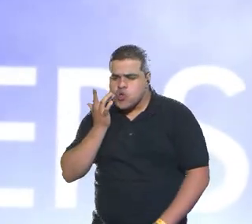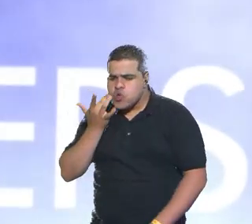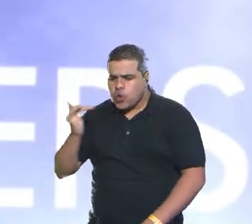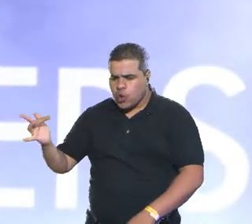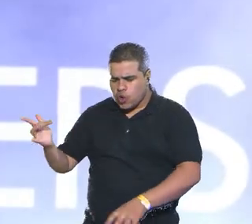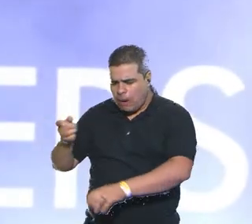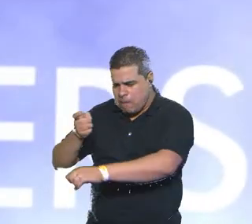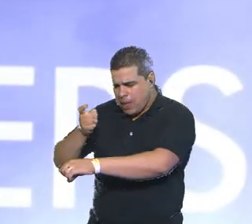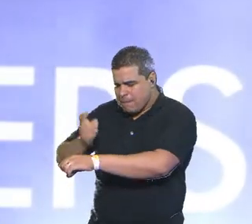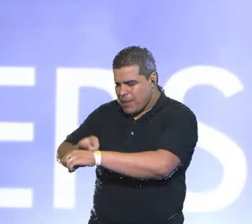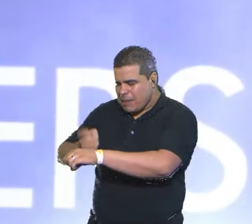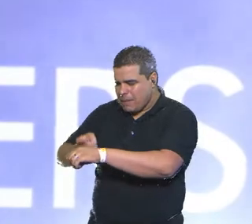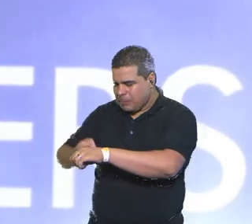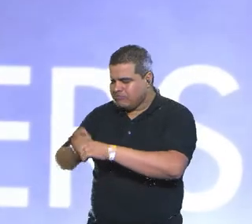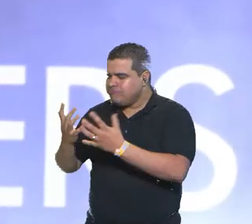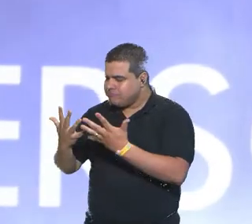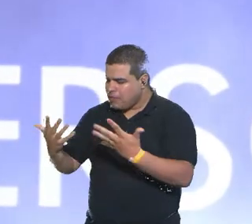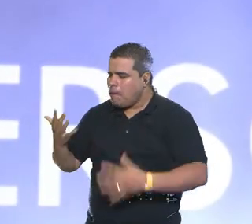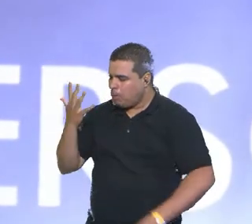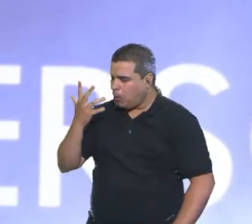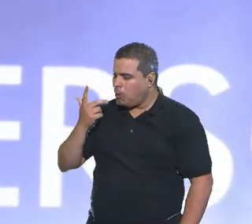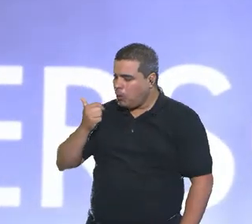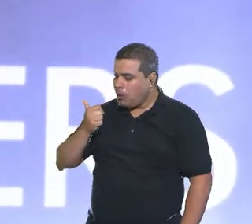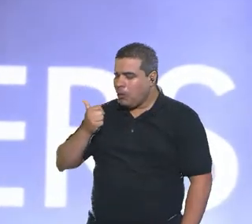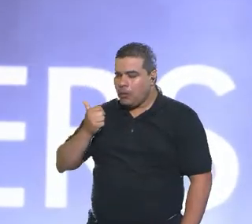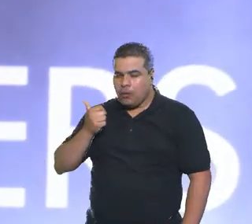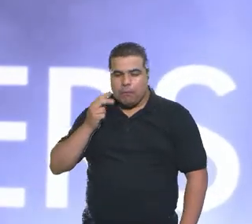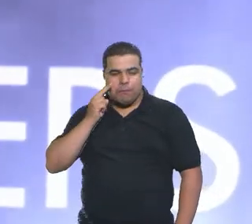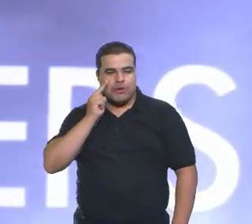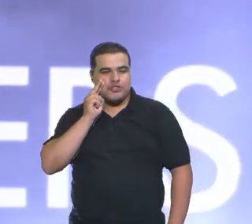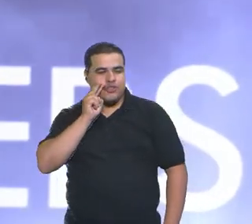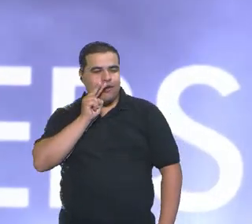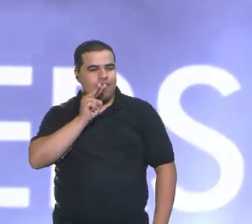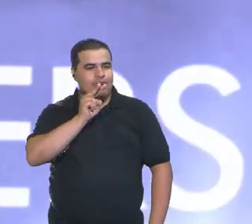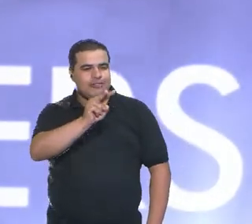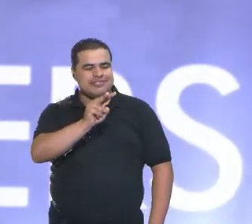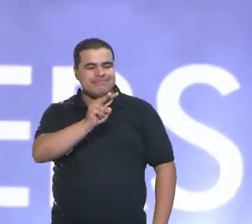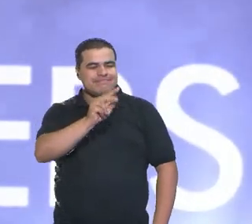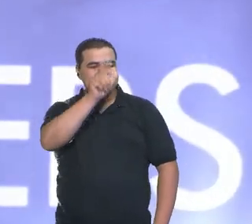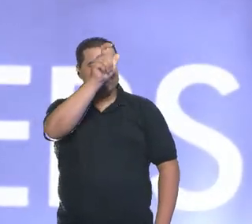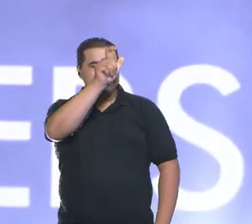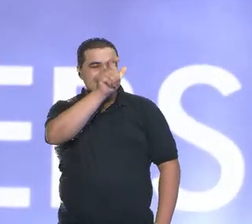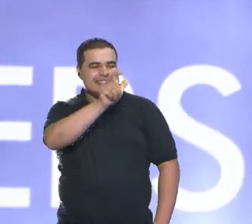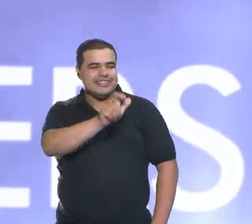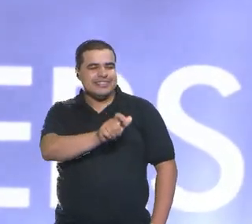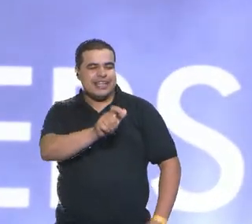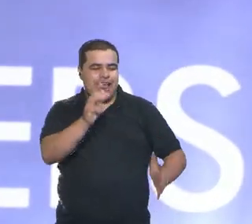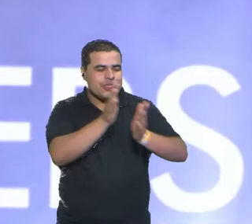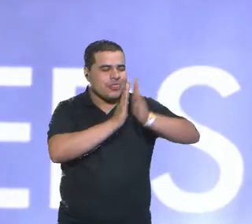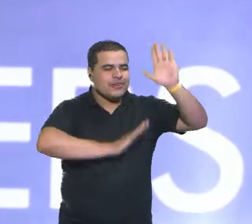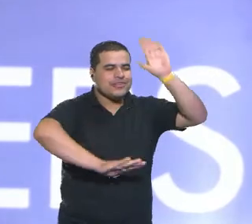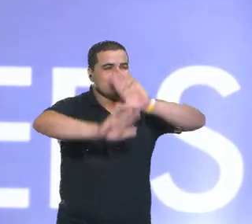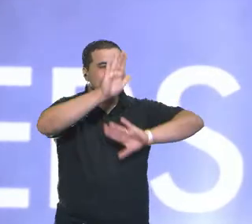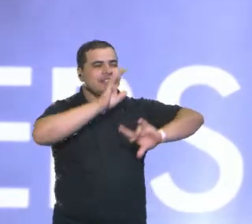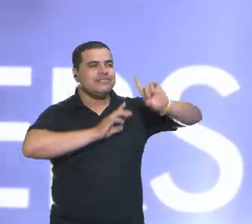o ouro eu consigo só admirar mas te olhando eu posso adeus